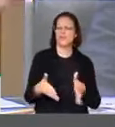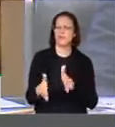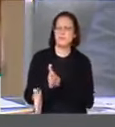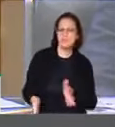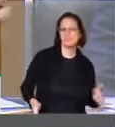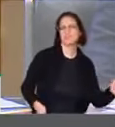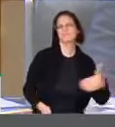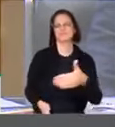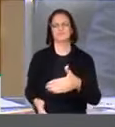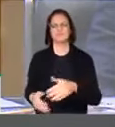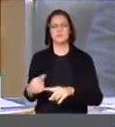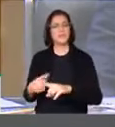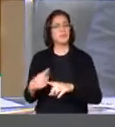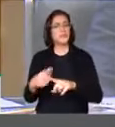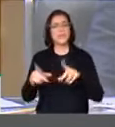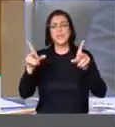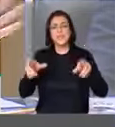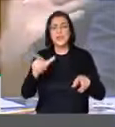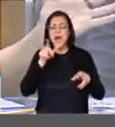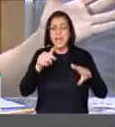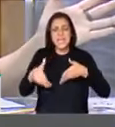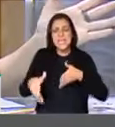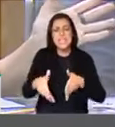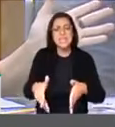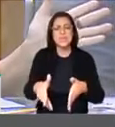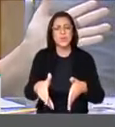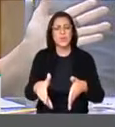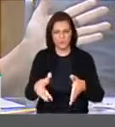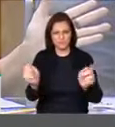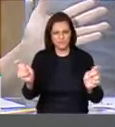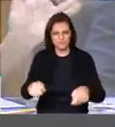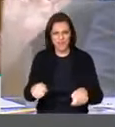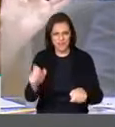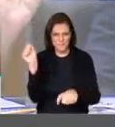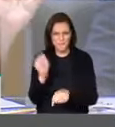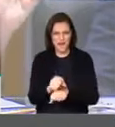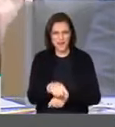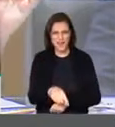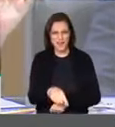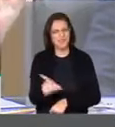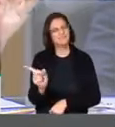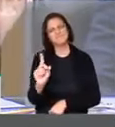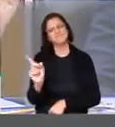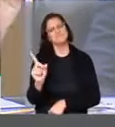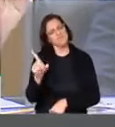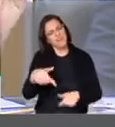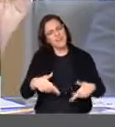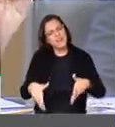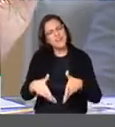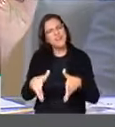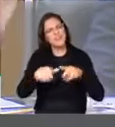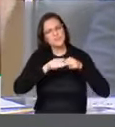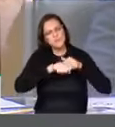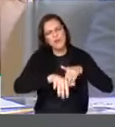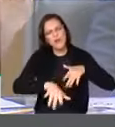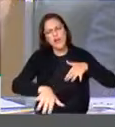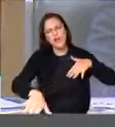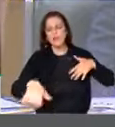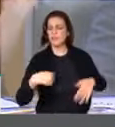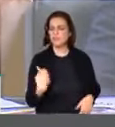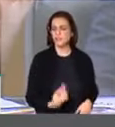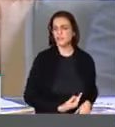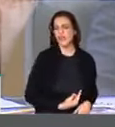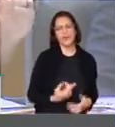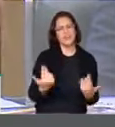o rio que corre em direção ao mar. Ninguém consegue conter. Ninguém consegue conter esse mar de afeto,